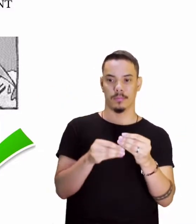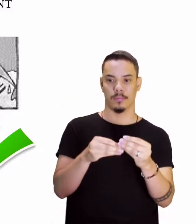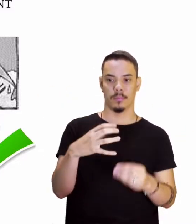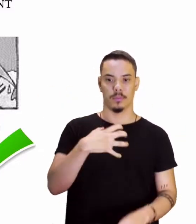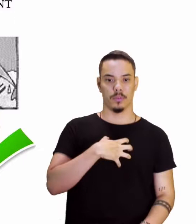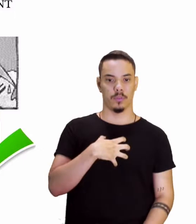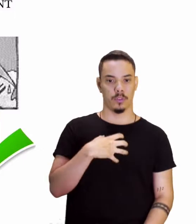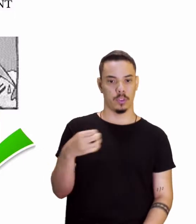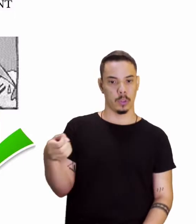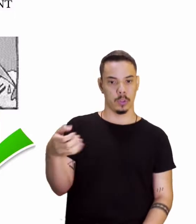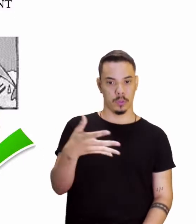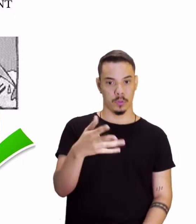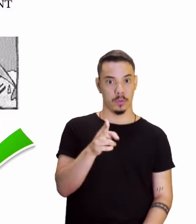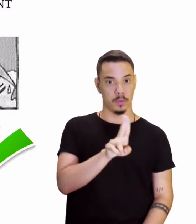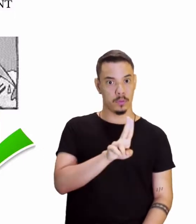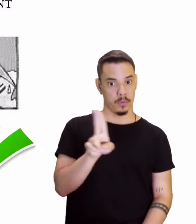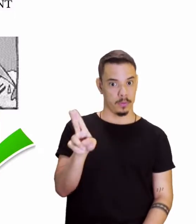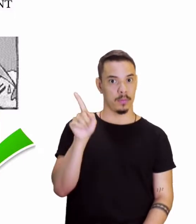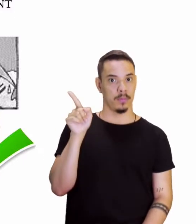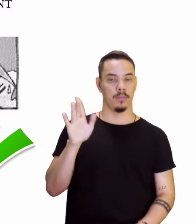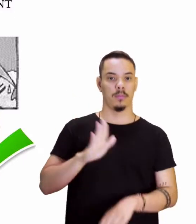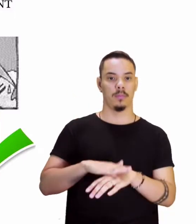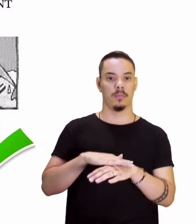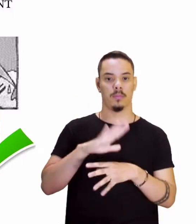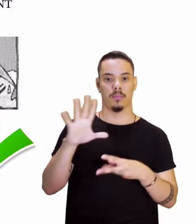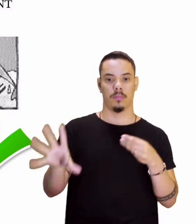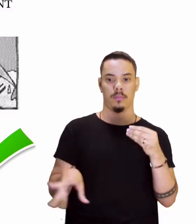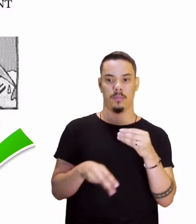nome, isso aqui é um complemento nominal.